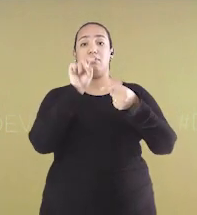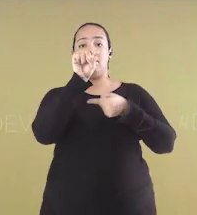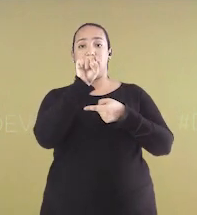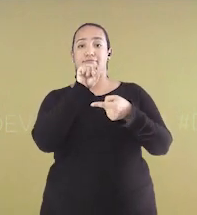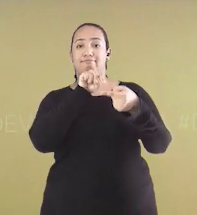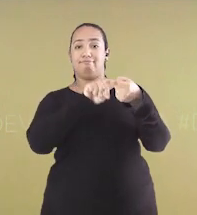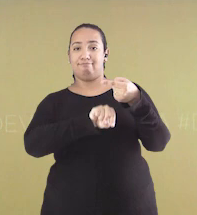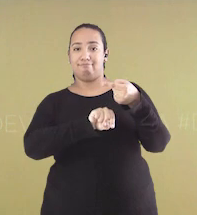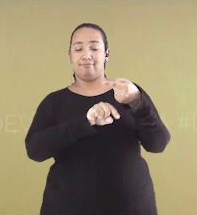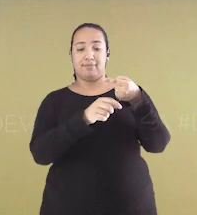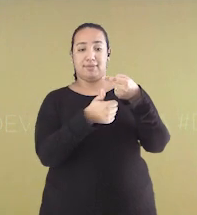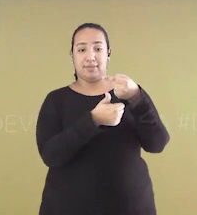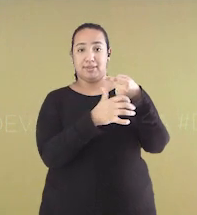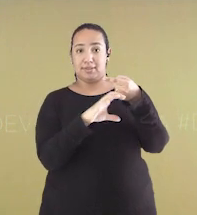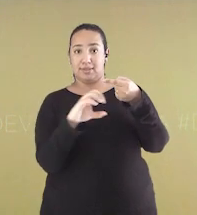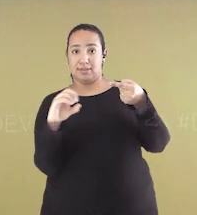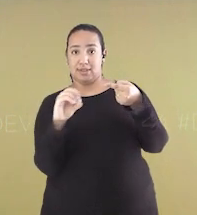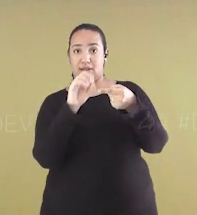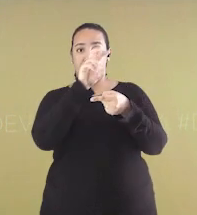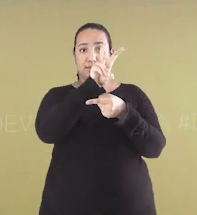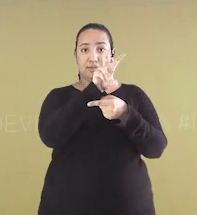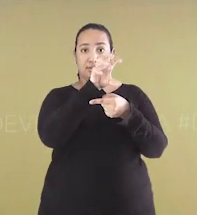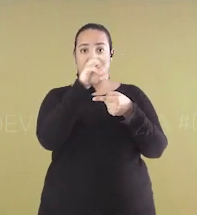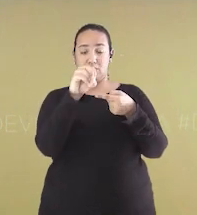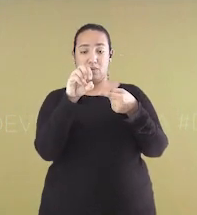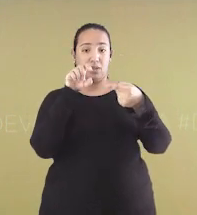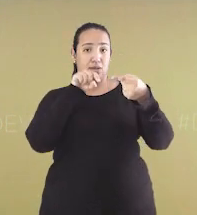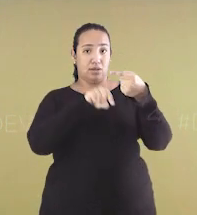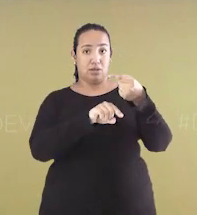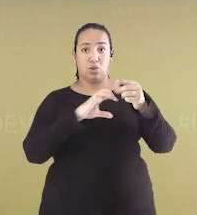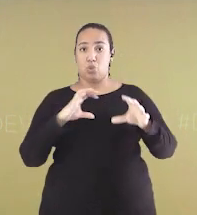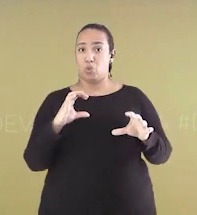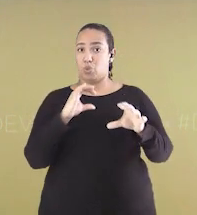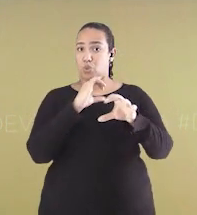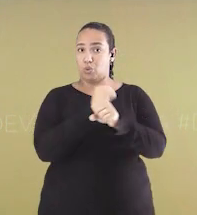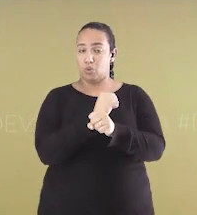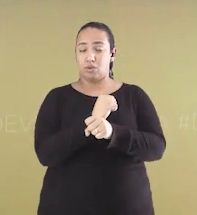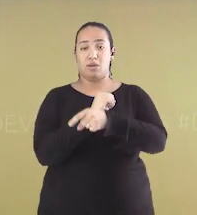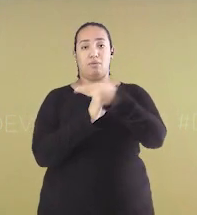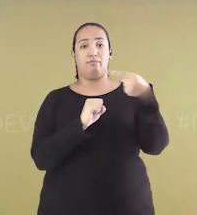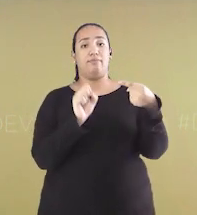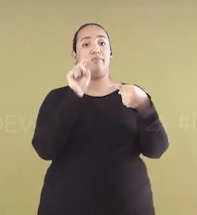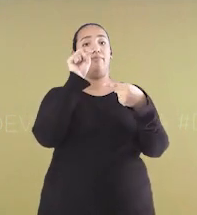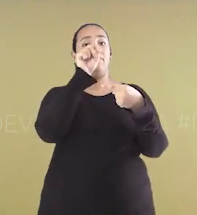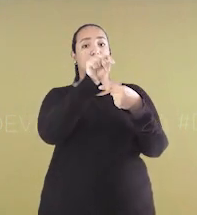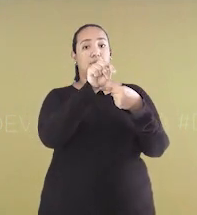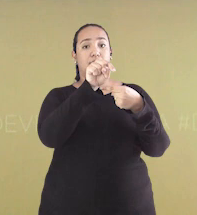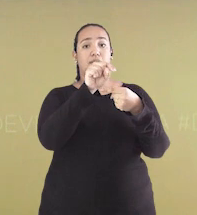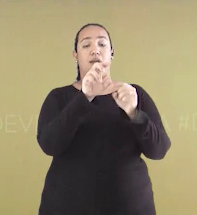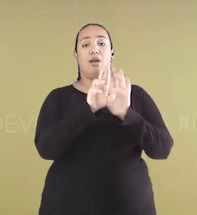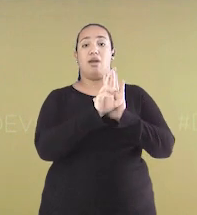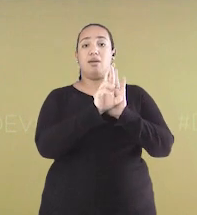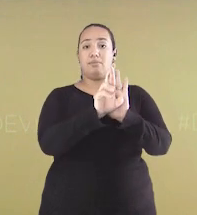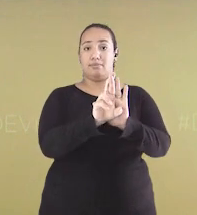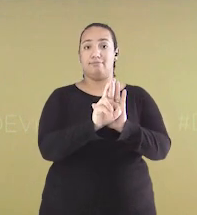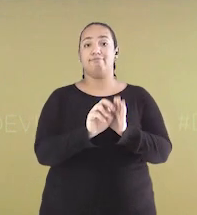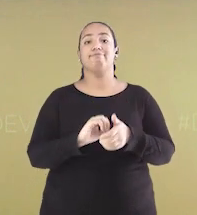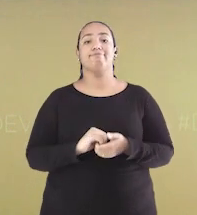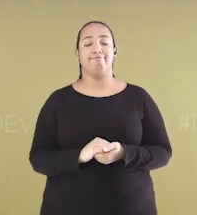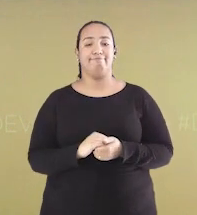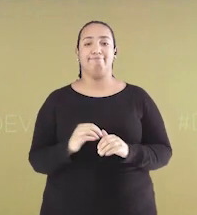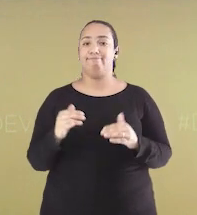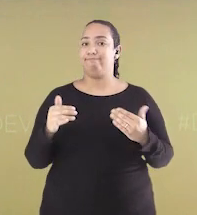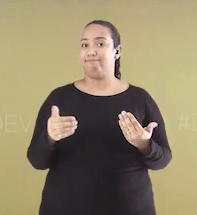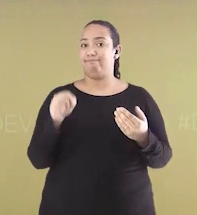uma divisão de 50 por 100, onde o 100 é o todo e 50 é uma parte desse todo. Essa forma